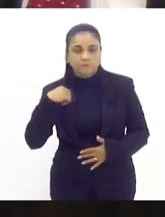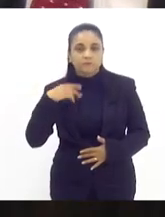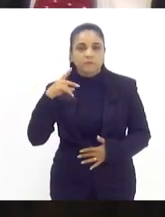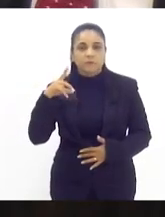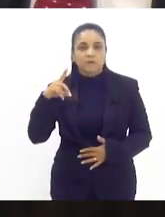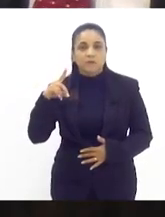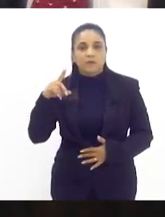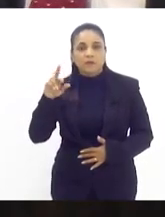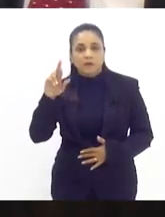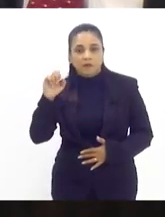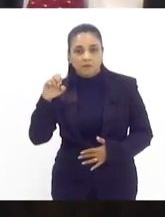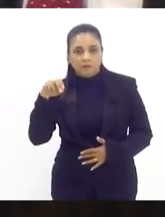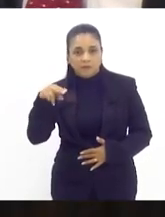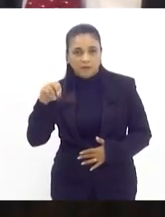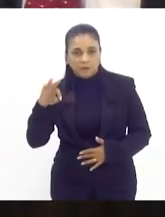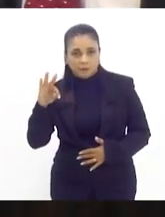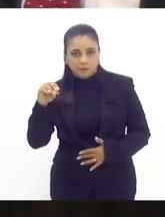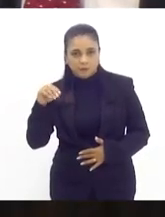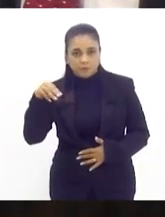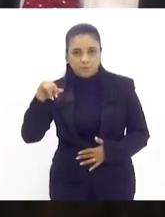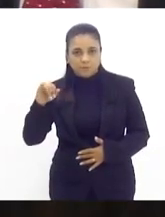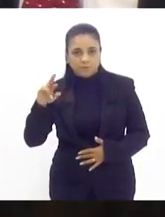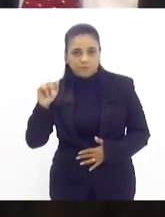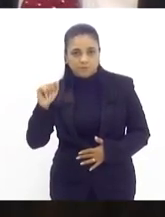Deputado Renato Miranda.